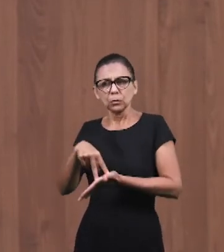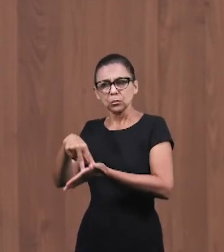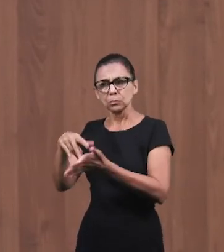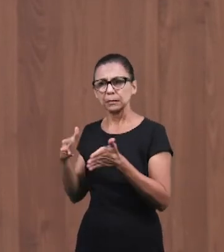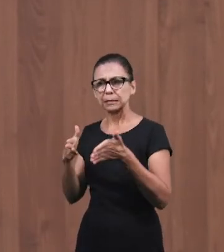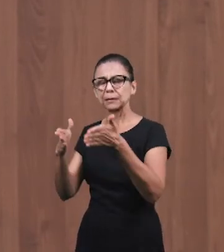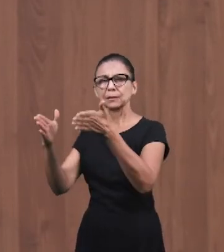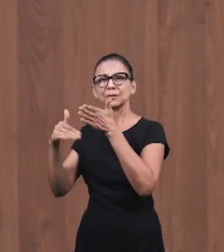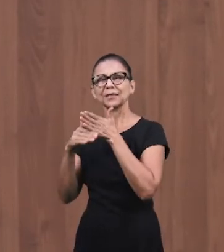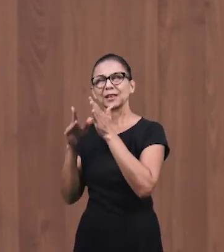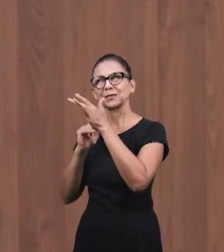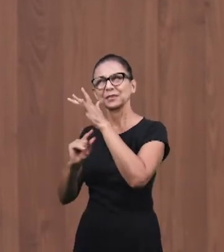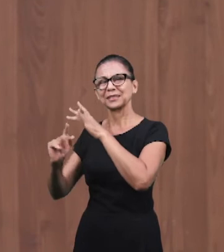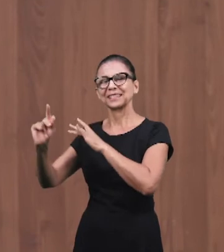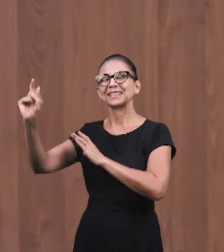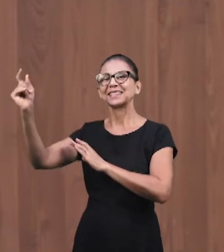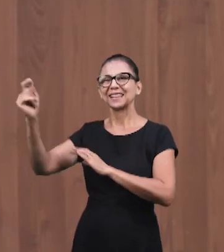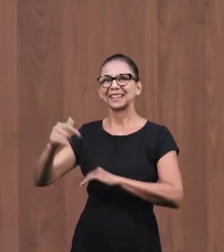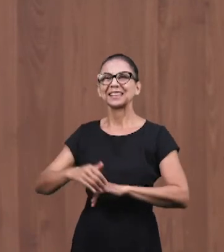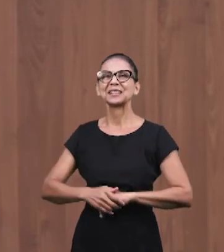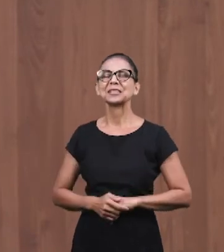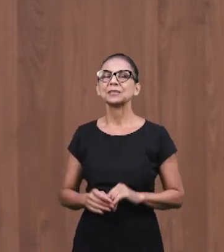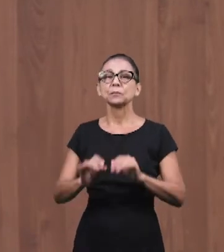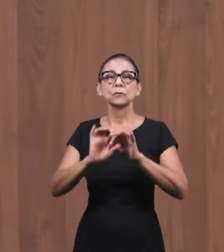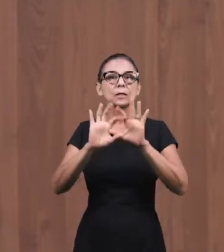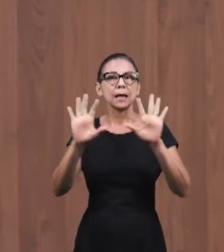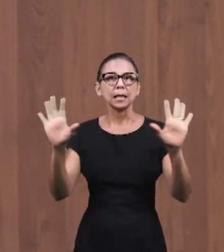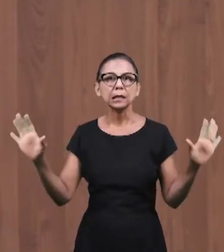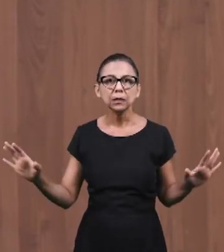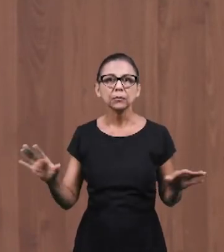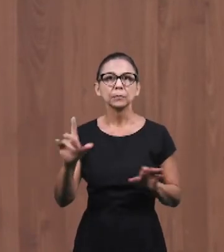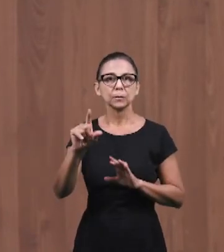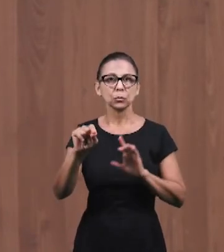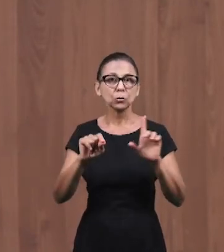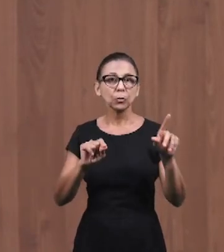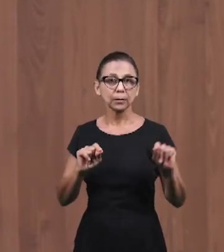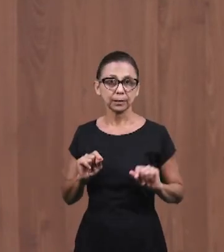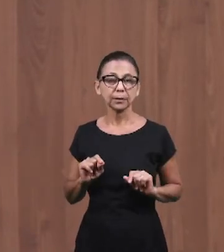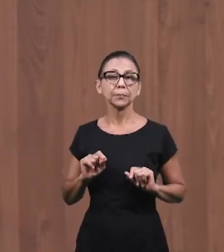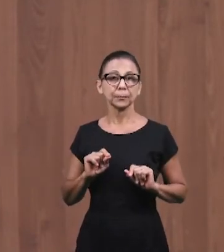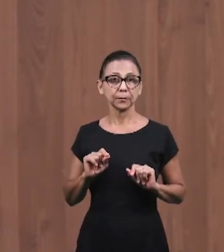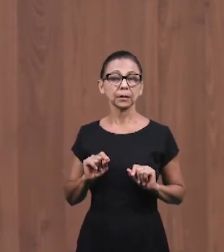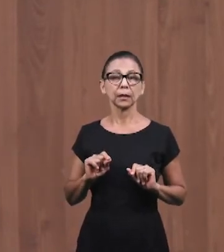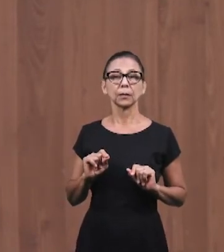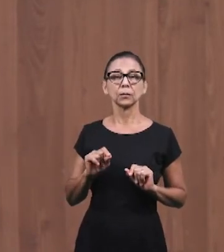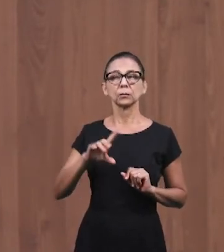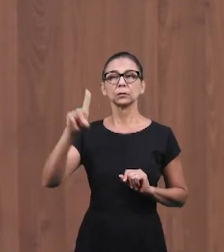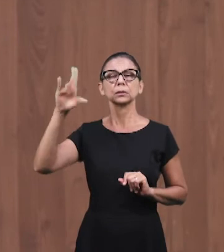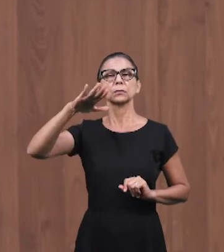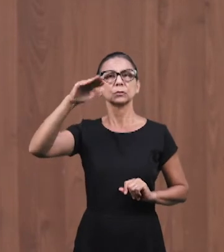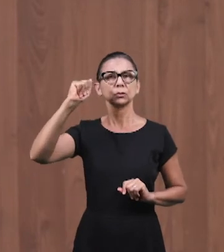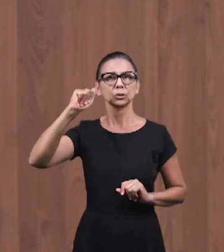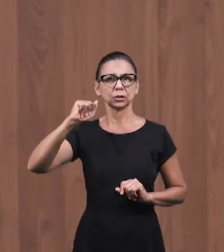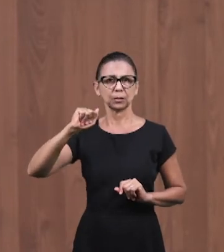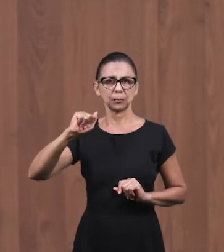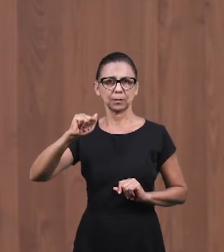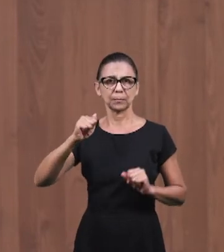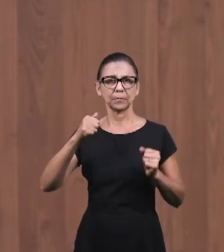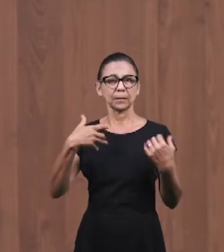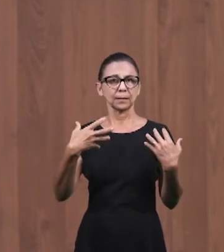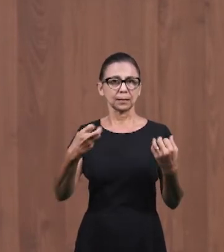neste caminho que nos conduz à vida eterna. Isso se chama livre-arbítrio, quando recebemos o chamado da nossa salvação, através